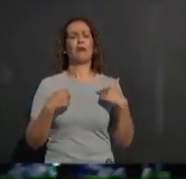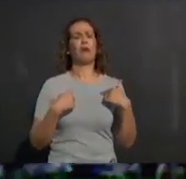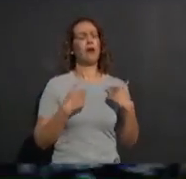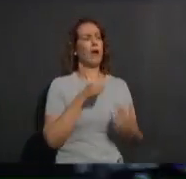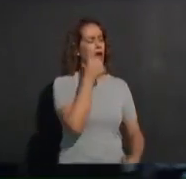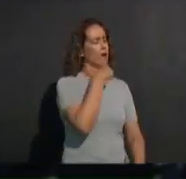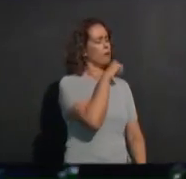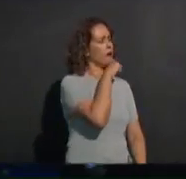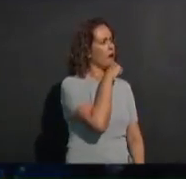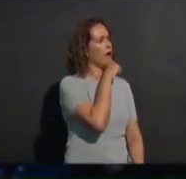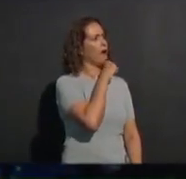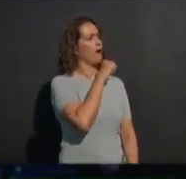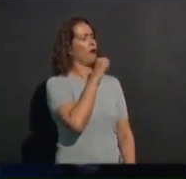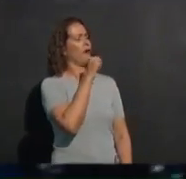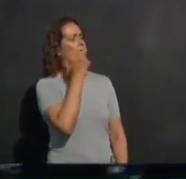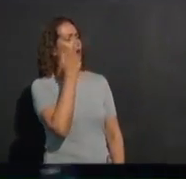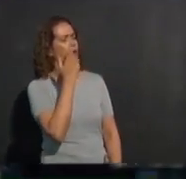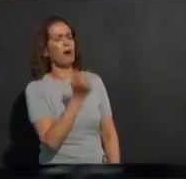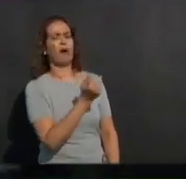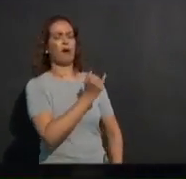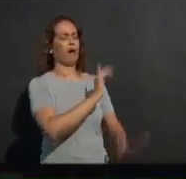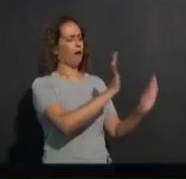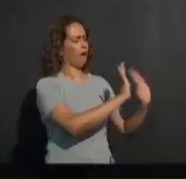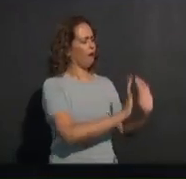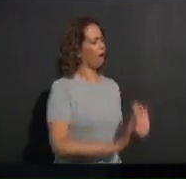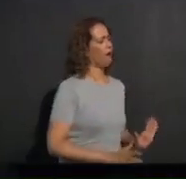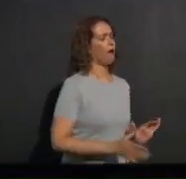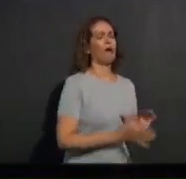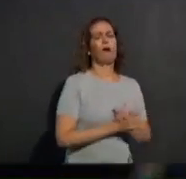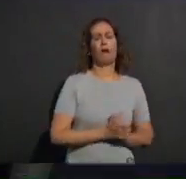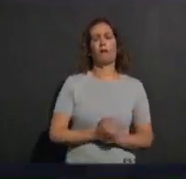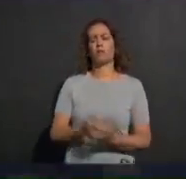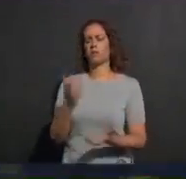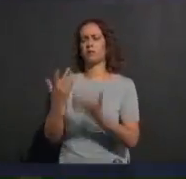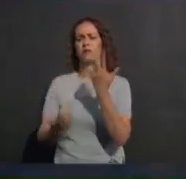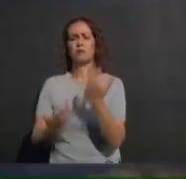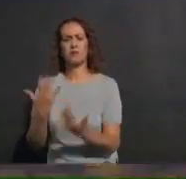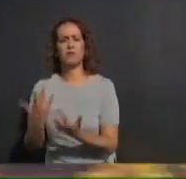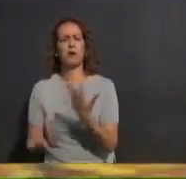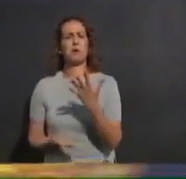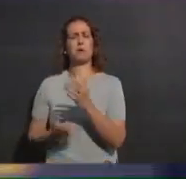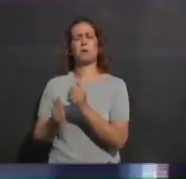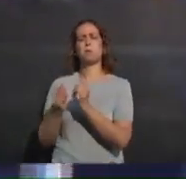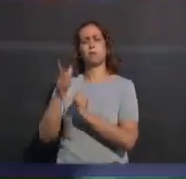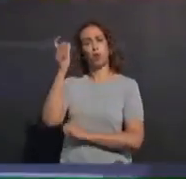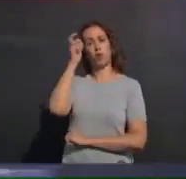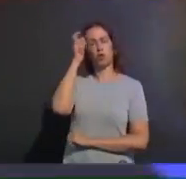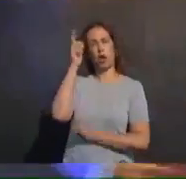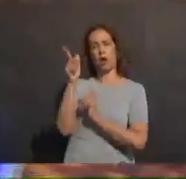eu queimei carroça, eu pus fogo em navio, eu meti tiro no capeta.